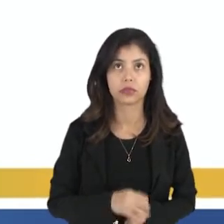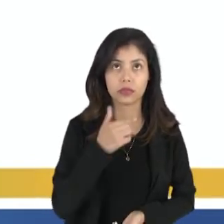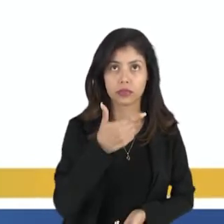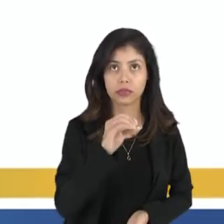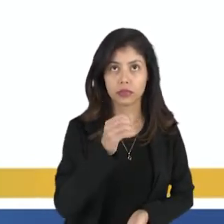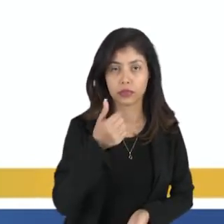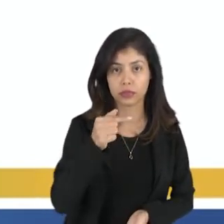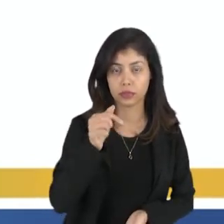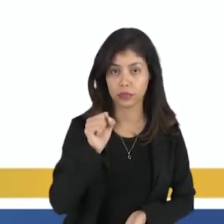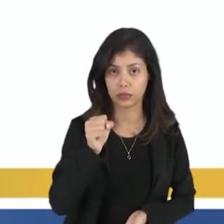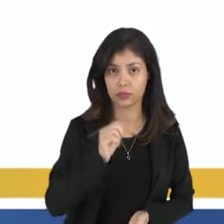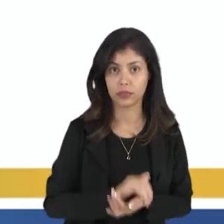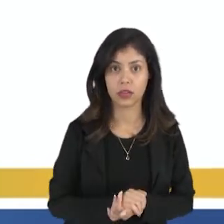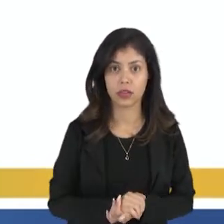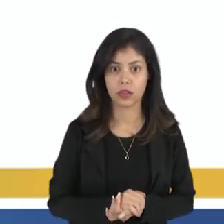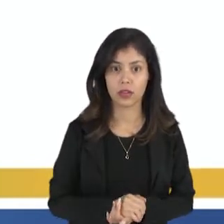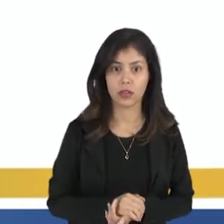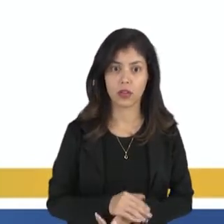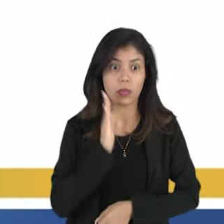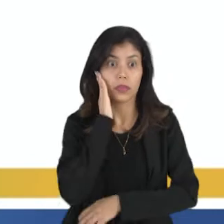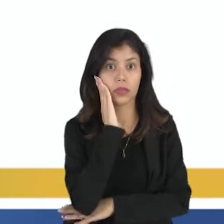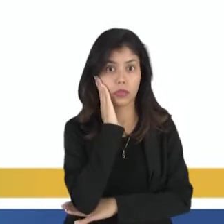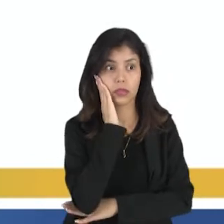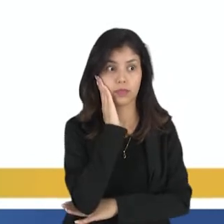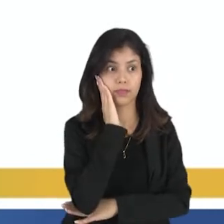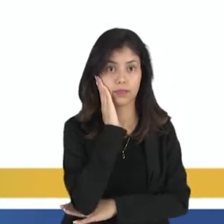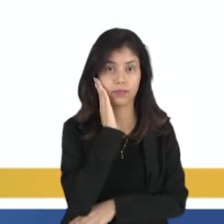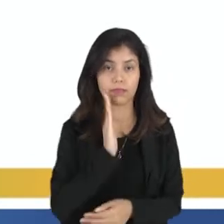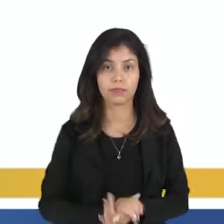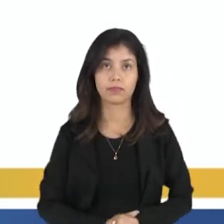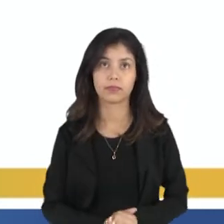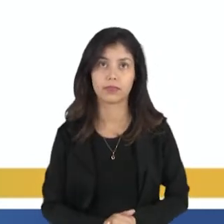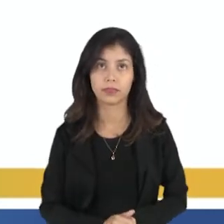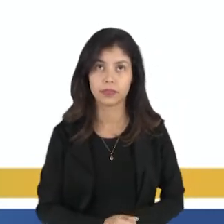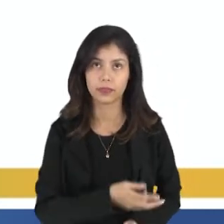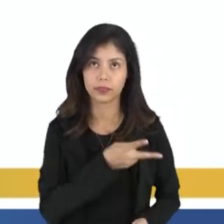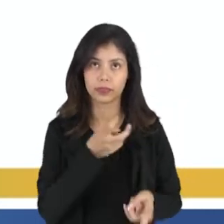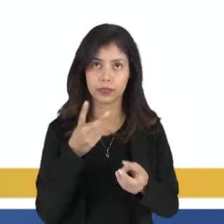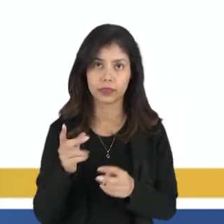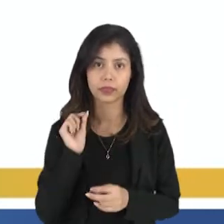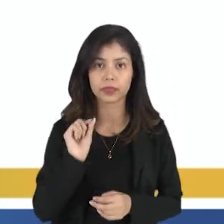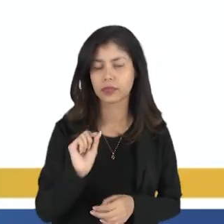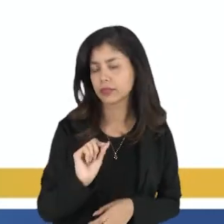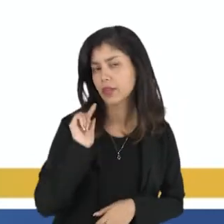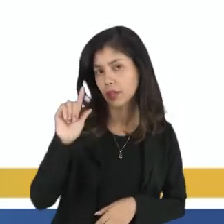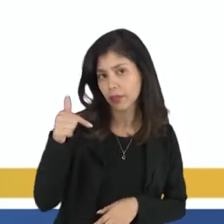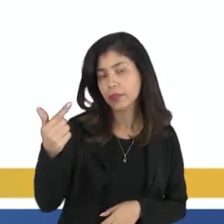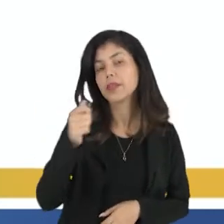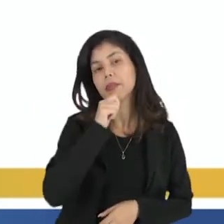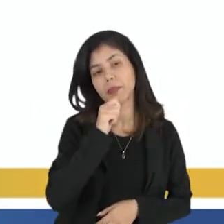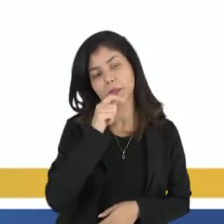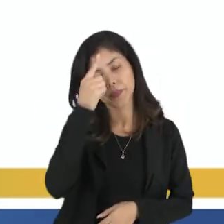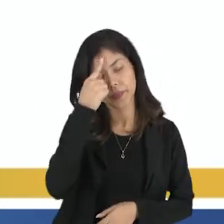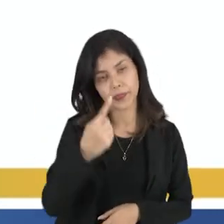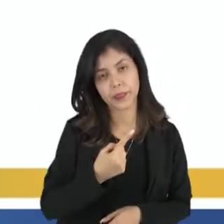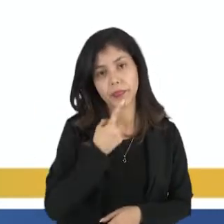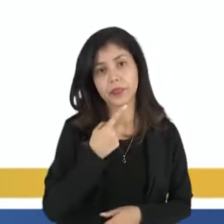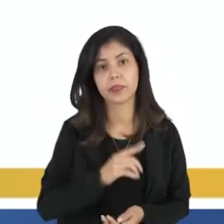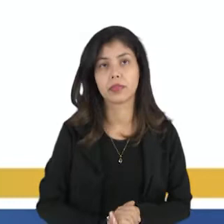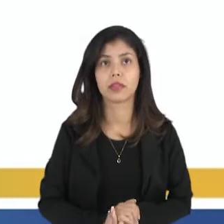2078." É 2078. E o gatinho diz: "Whoops." Observem que, além da imagem,